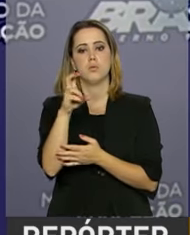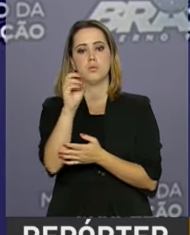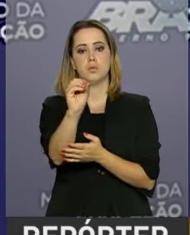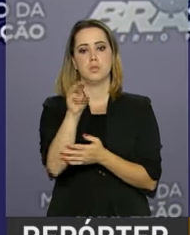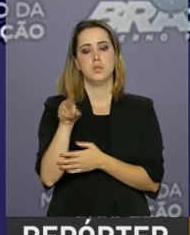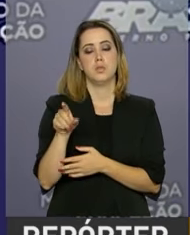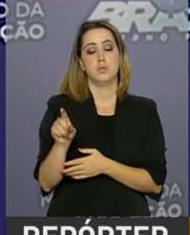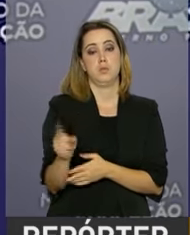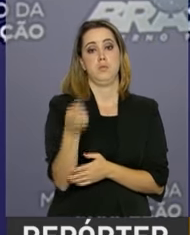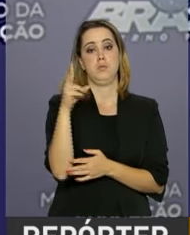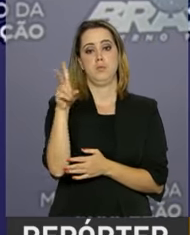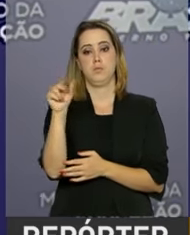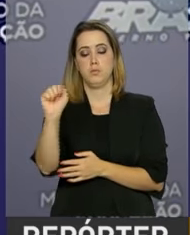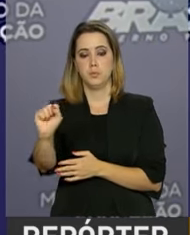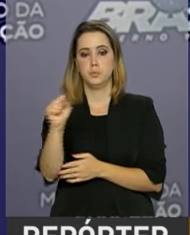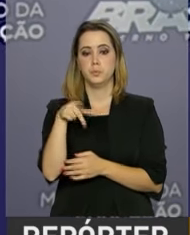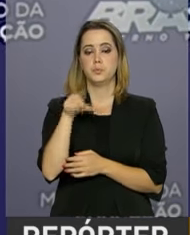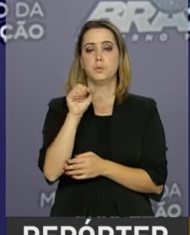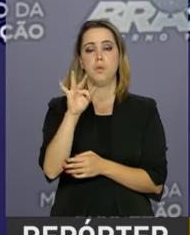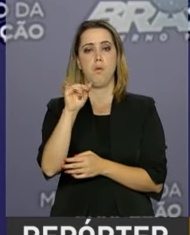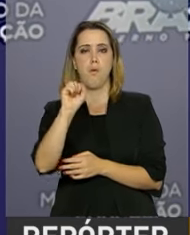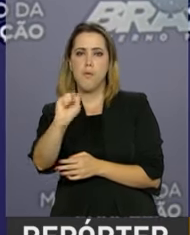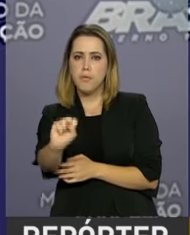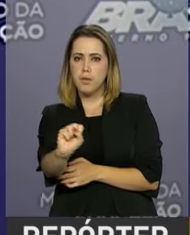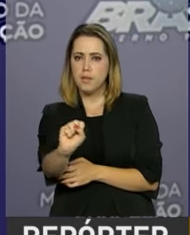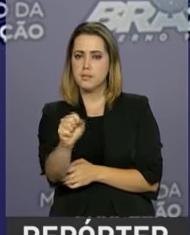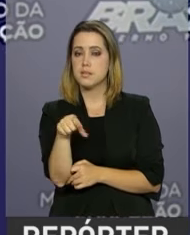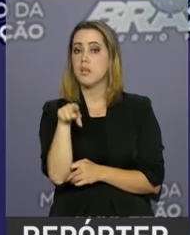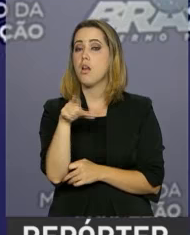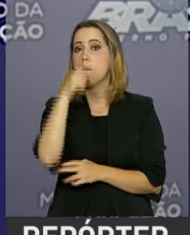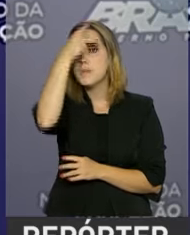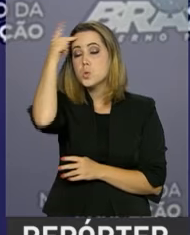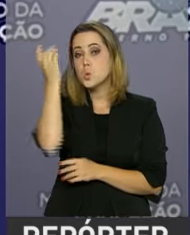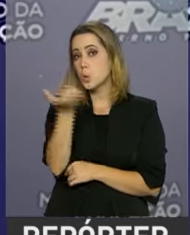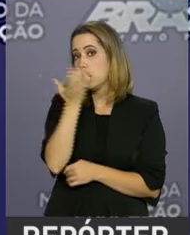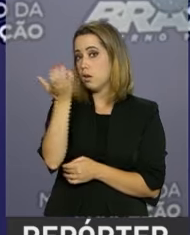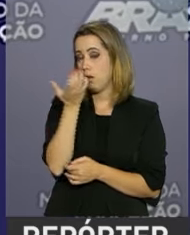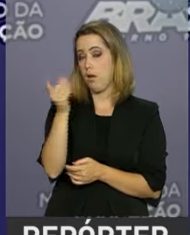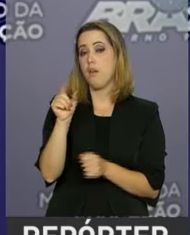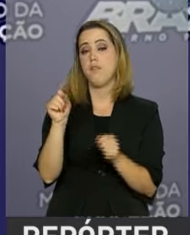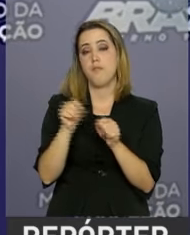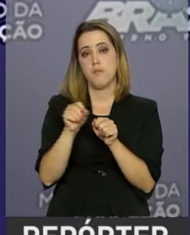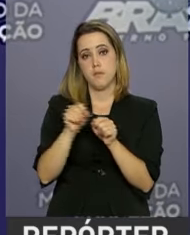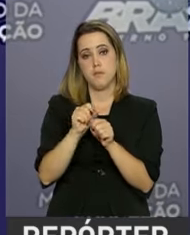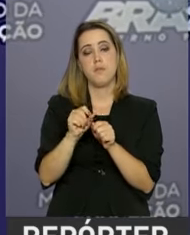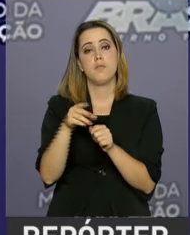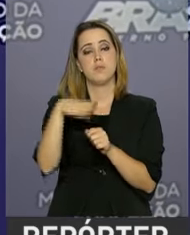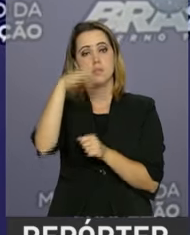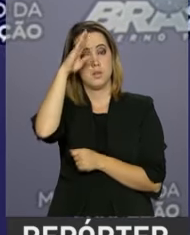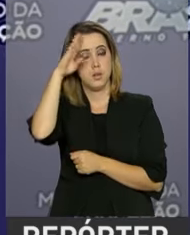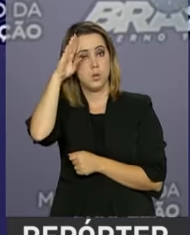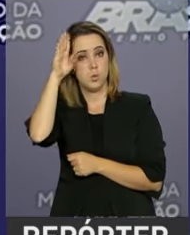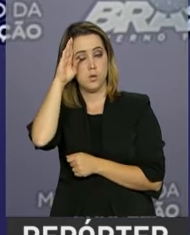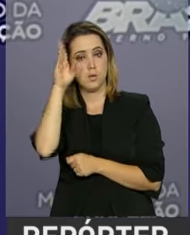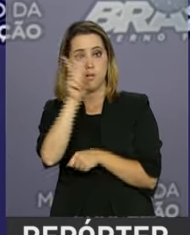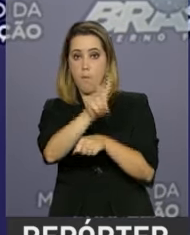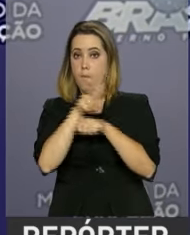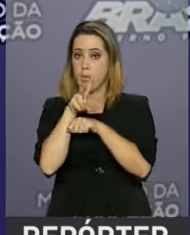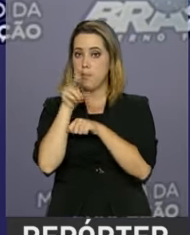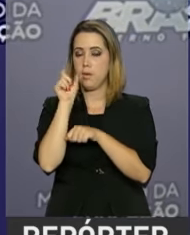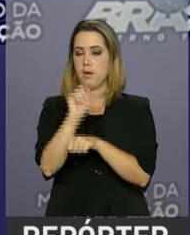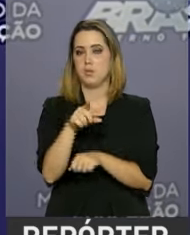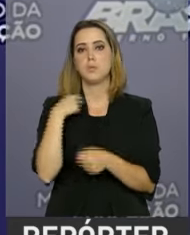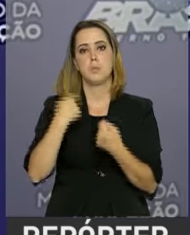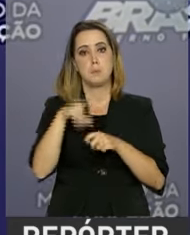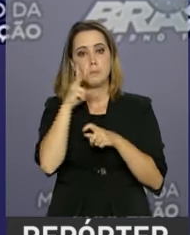vagas para o Fundo de Financiamento Estudantil, o FIES. Como você disse, quem tiver interessado em financiar o curso superior deve ficar atento, porque o prazo